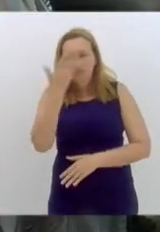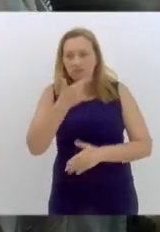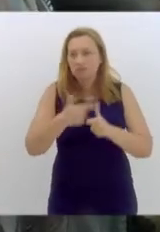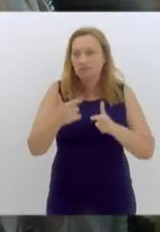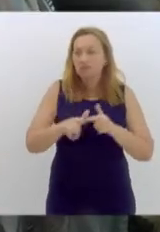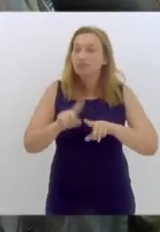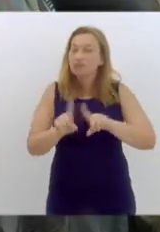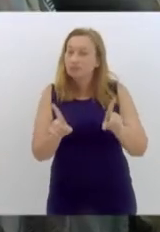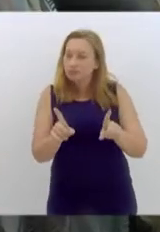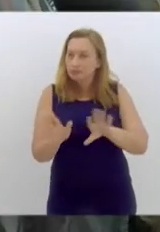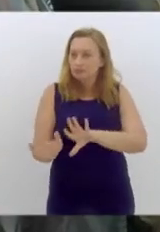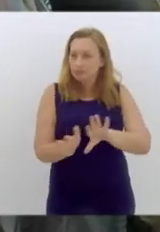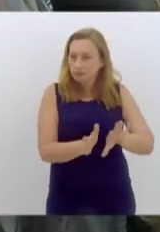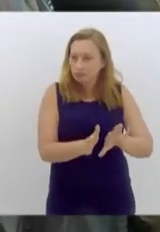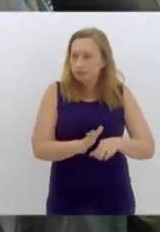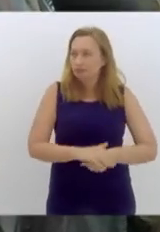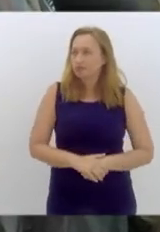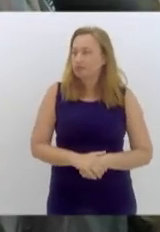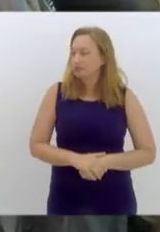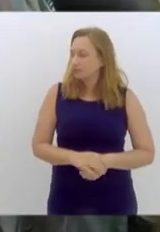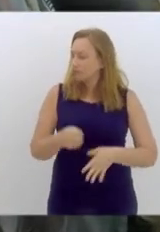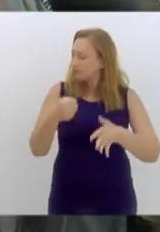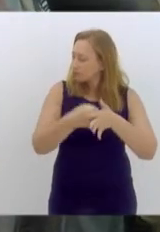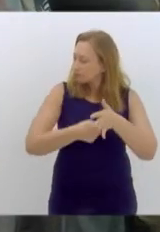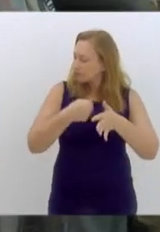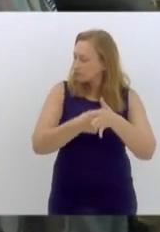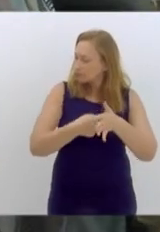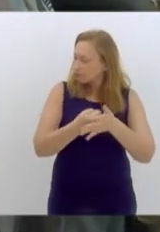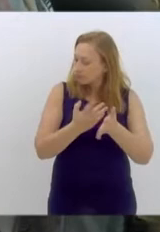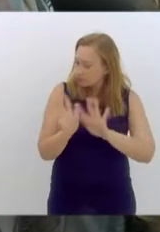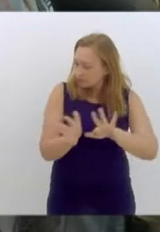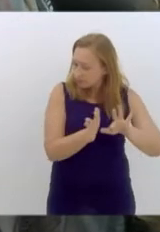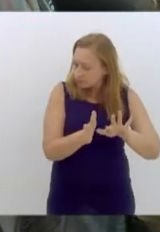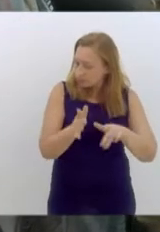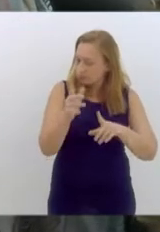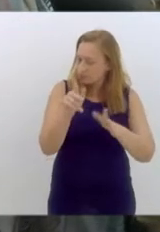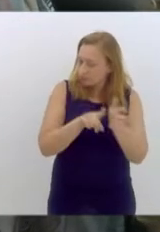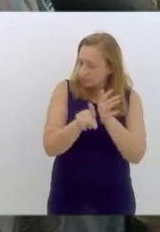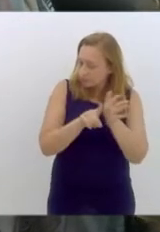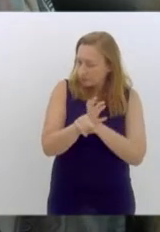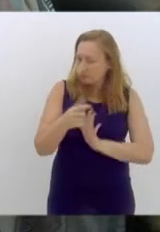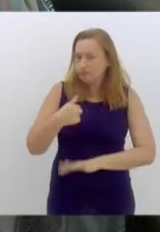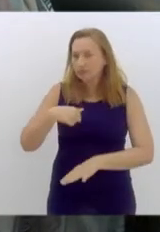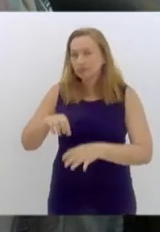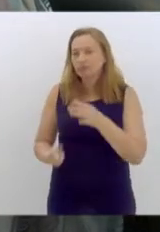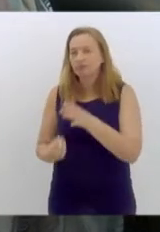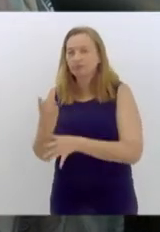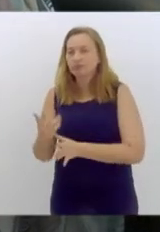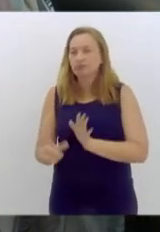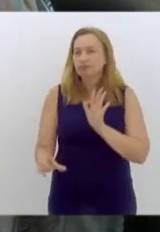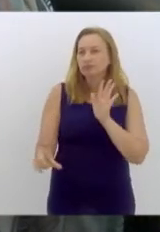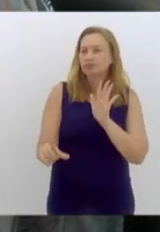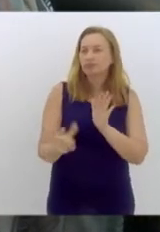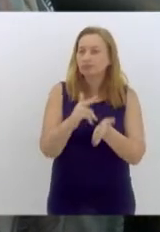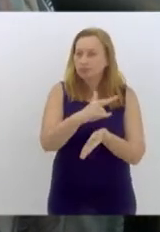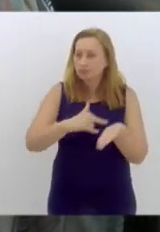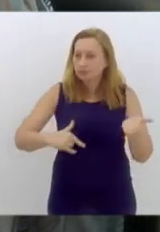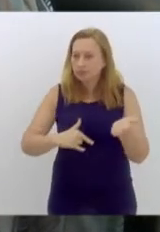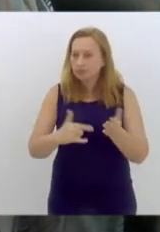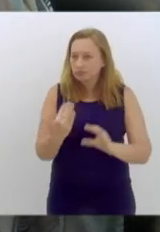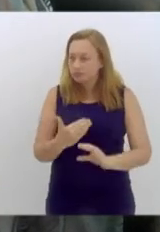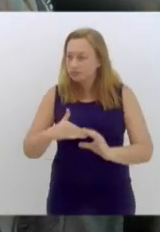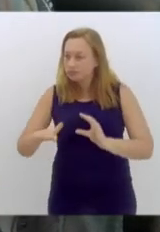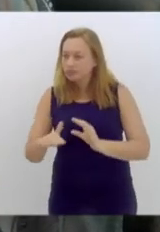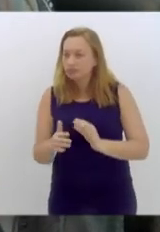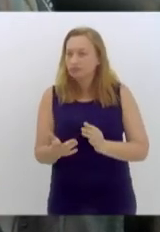numa considerando, eu estou insistindo nessa pergunta, porque fui autora de um documento direcionado ao governo do